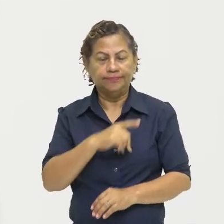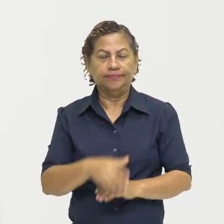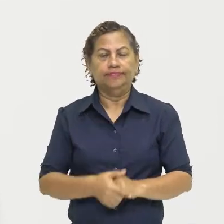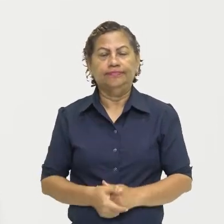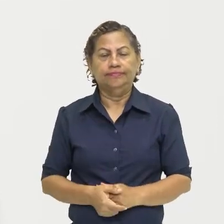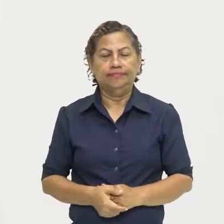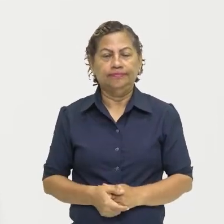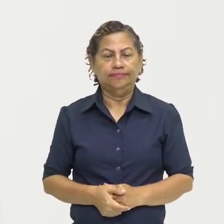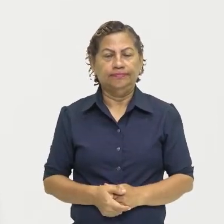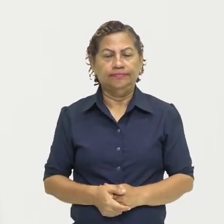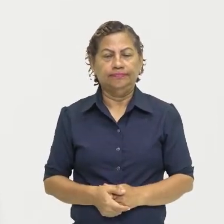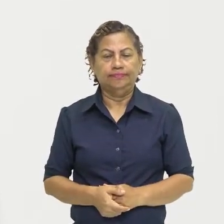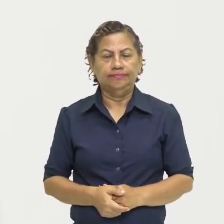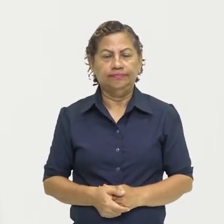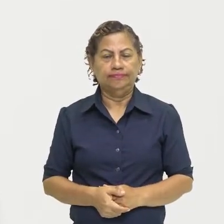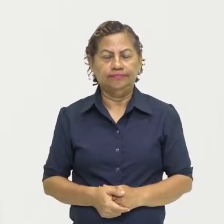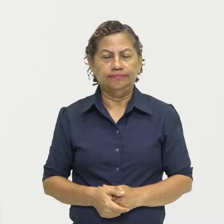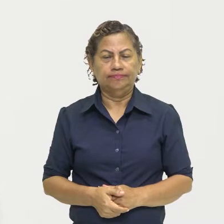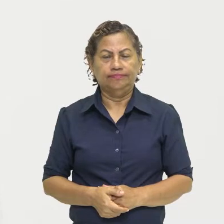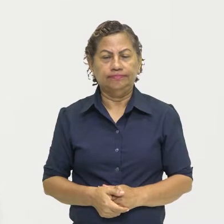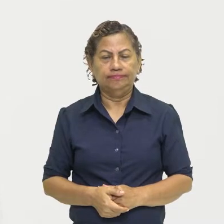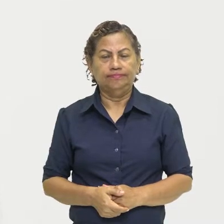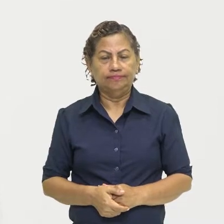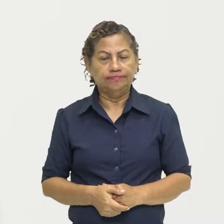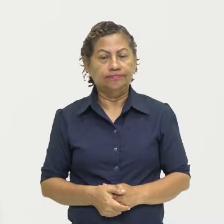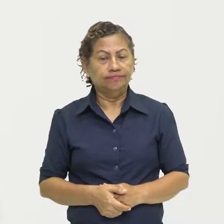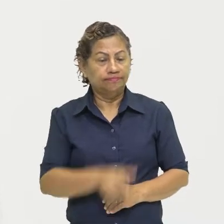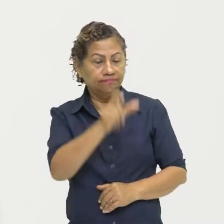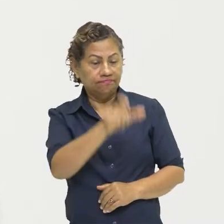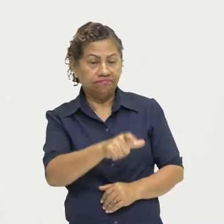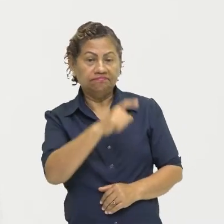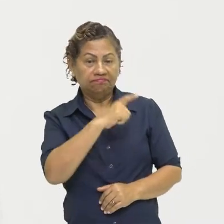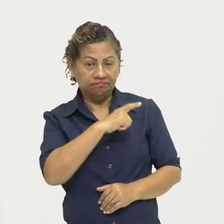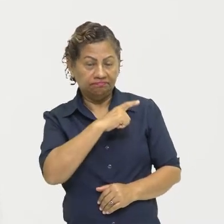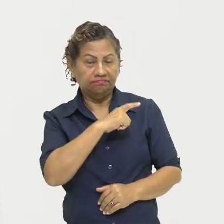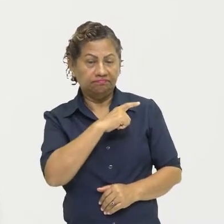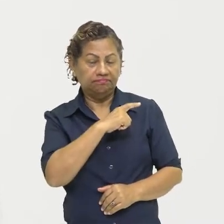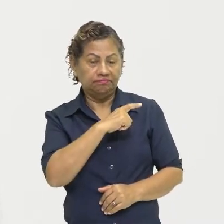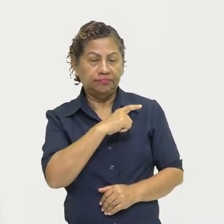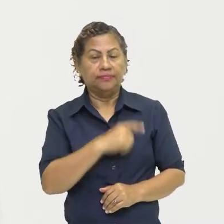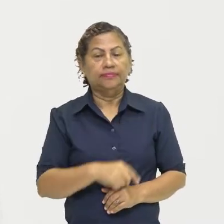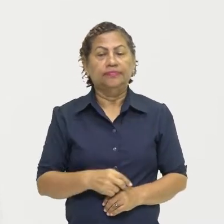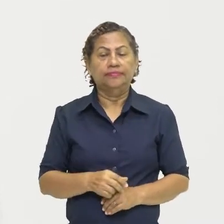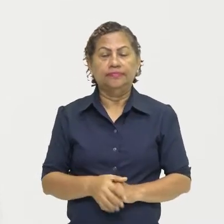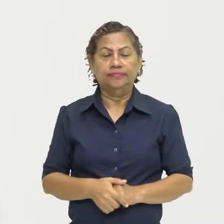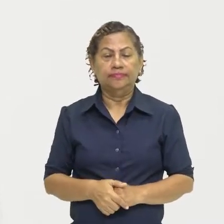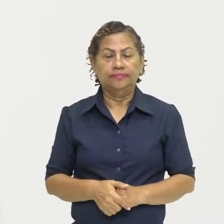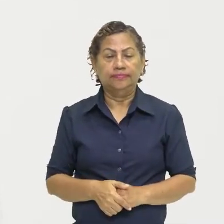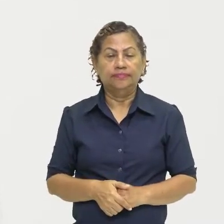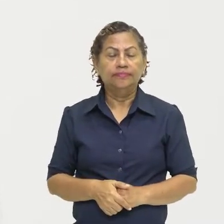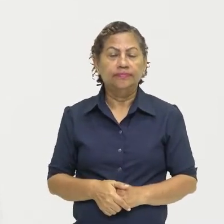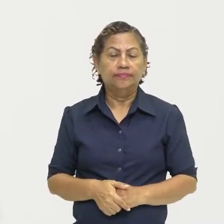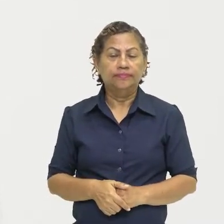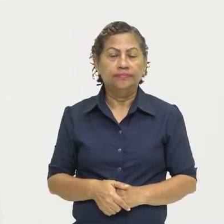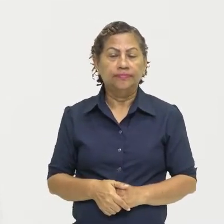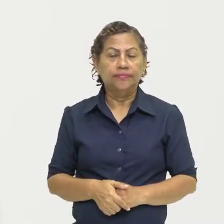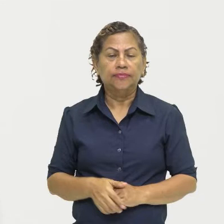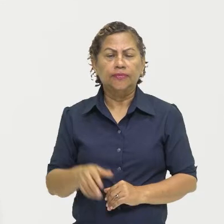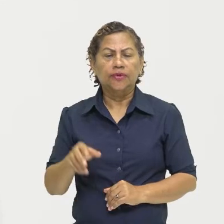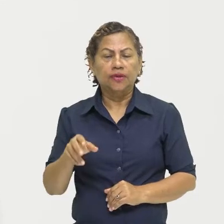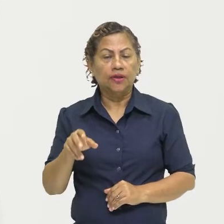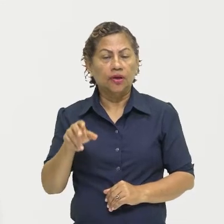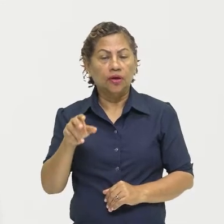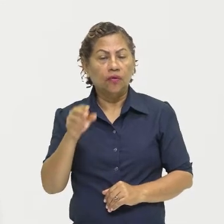nós temos, ó, pertencer a alguém, a alguma coisa, né? Então, assiste aos